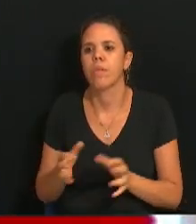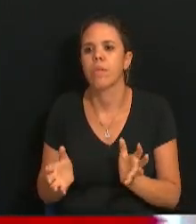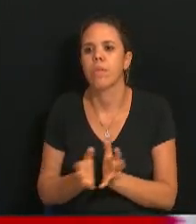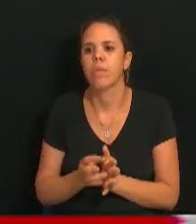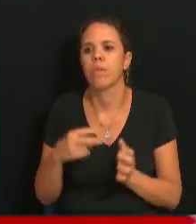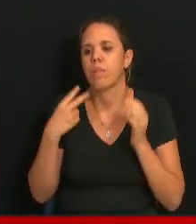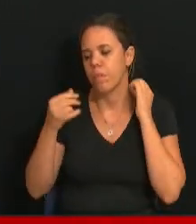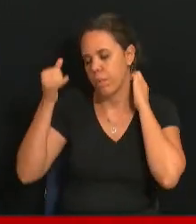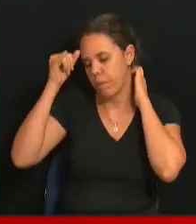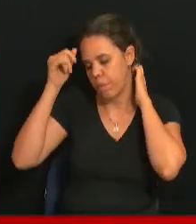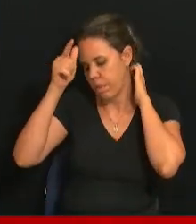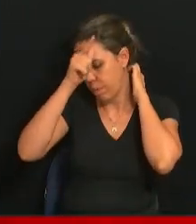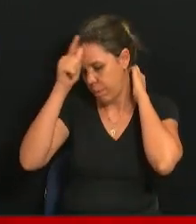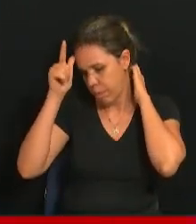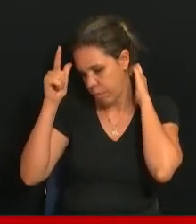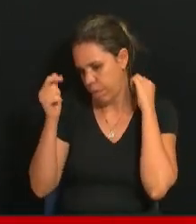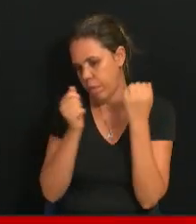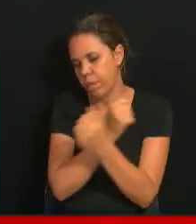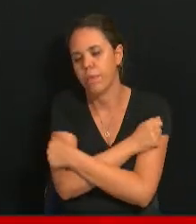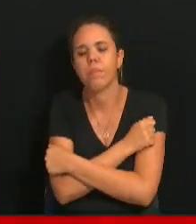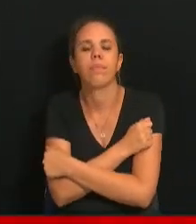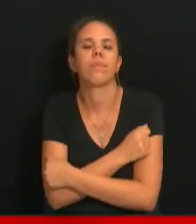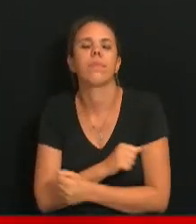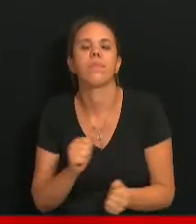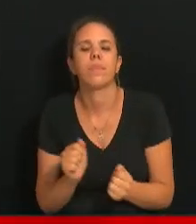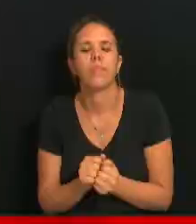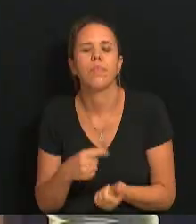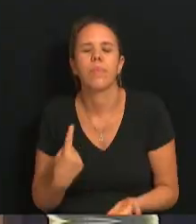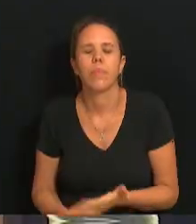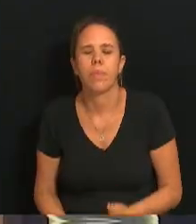e o Gustavo Pedro. Um grande abraço e estamos juntos. Obrigado.